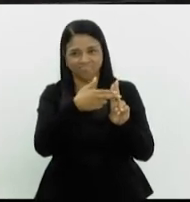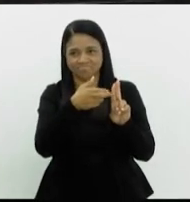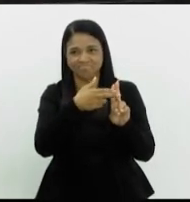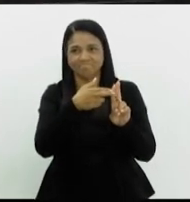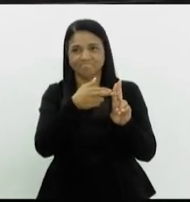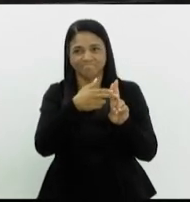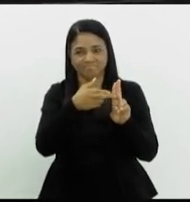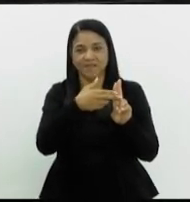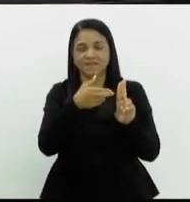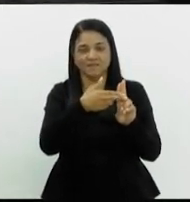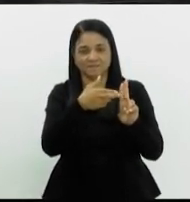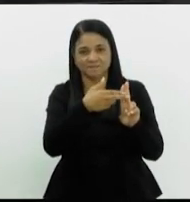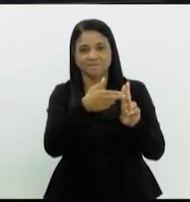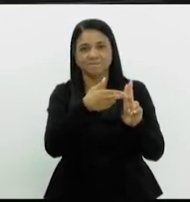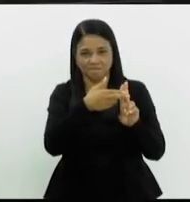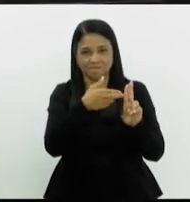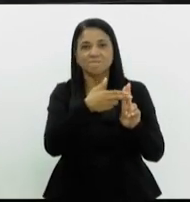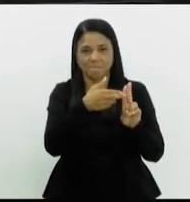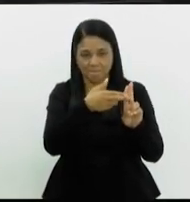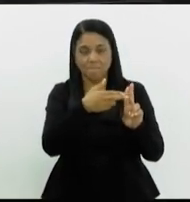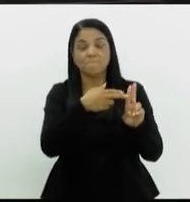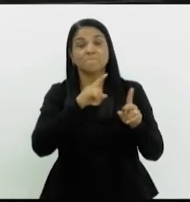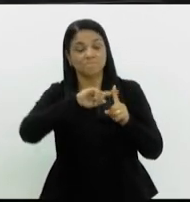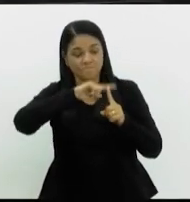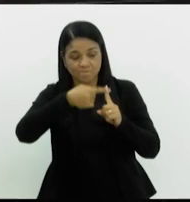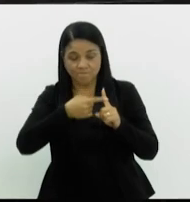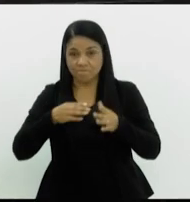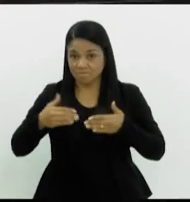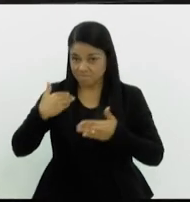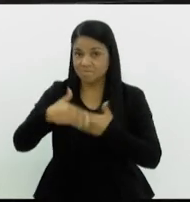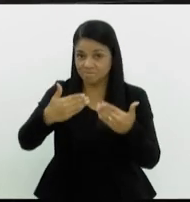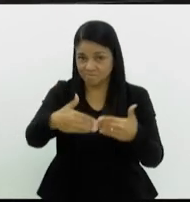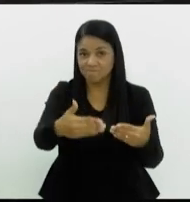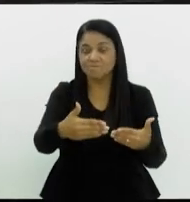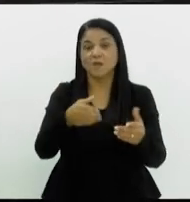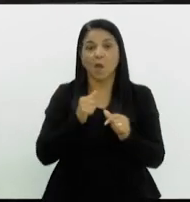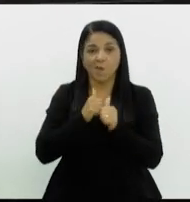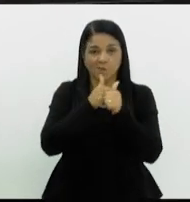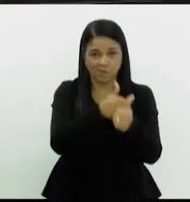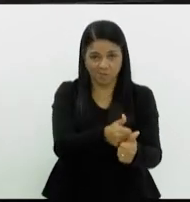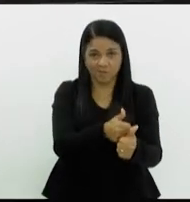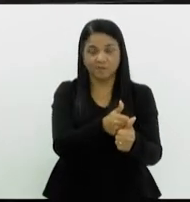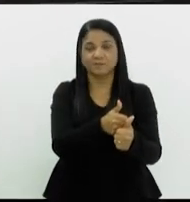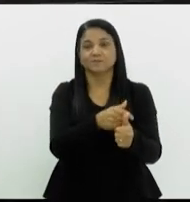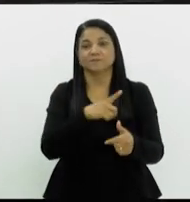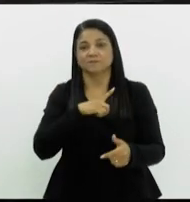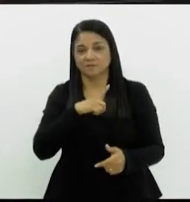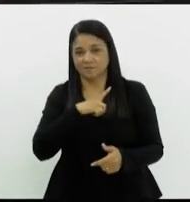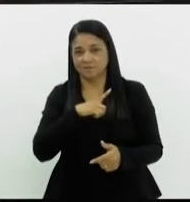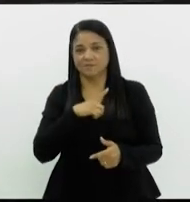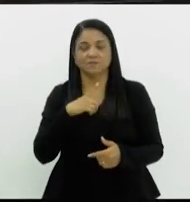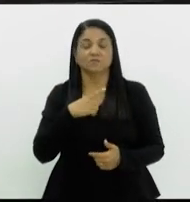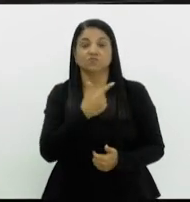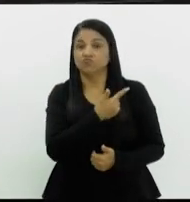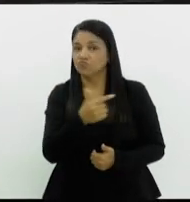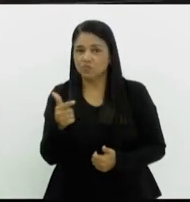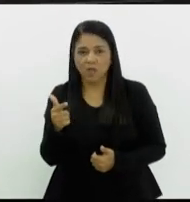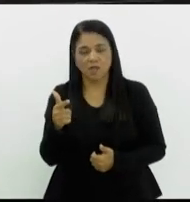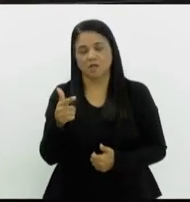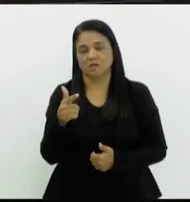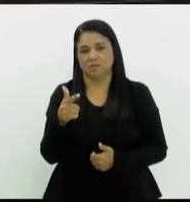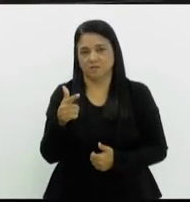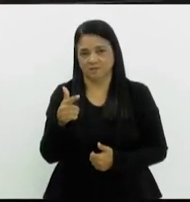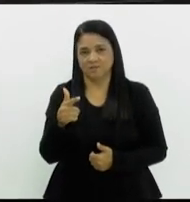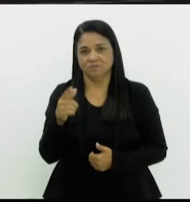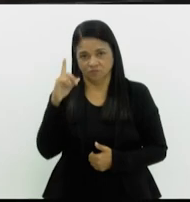isso, garantir que todo o seu processo de gestação seja acompanhado para que ela não tenha dificuldade depois, é uma